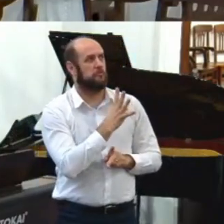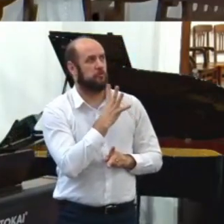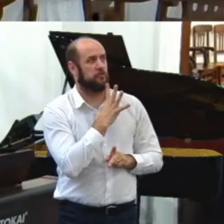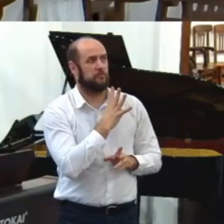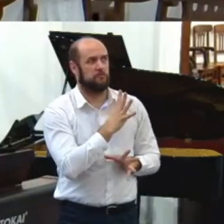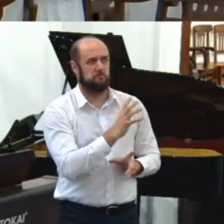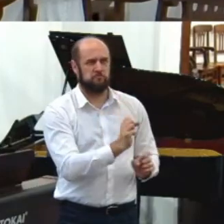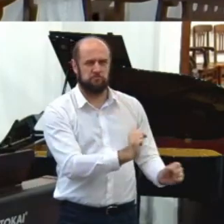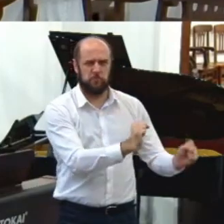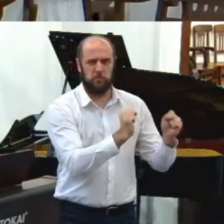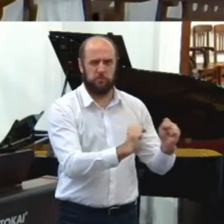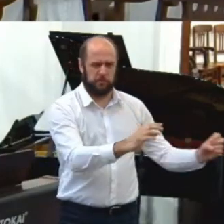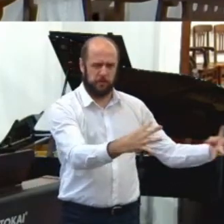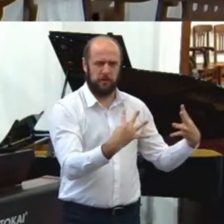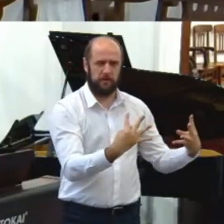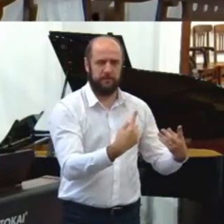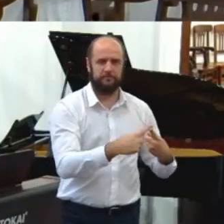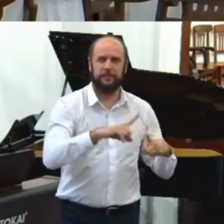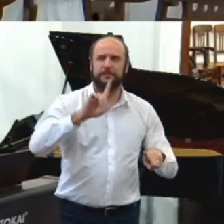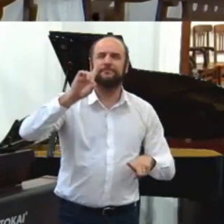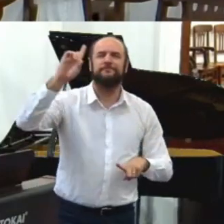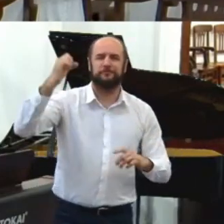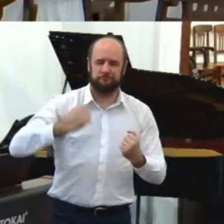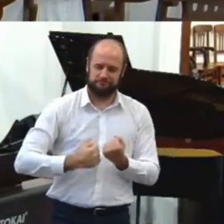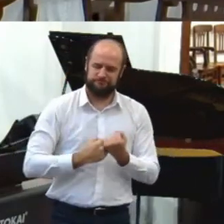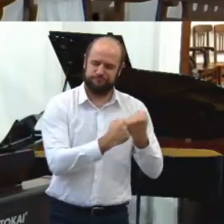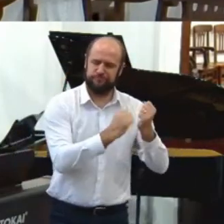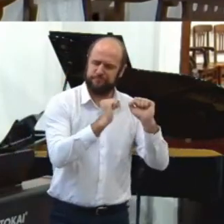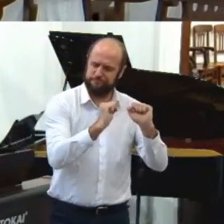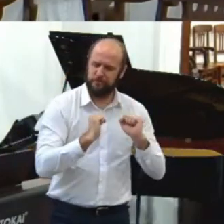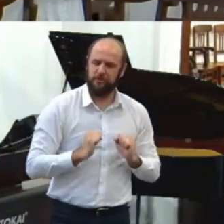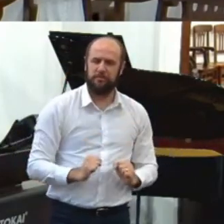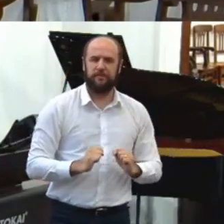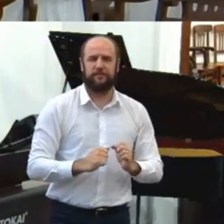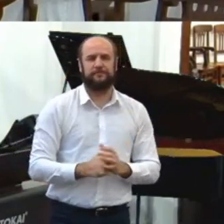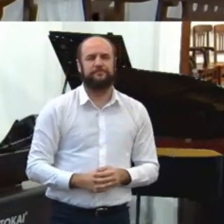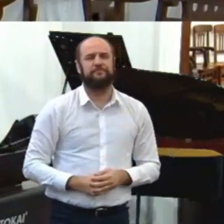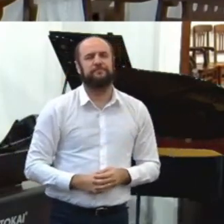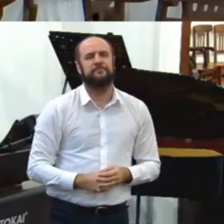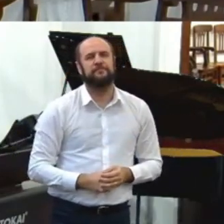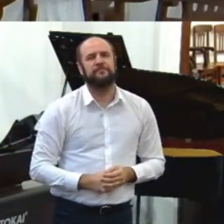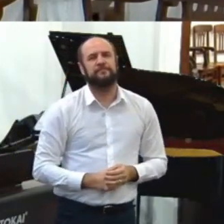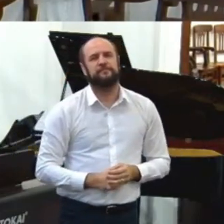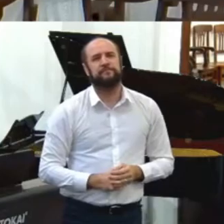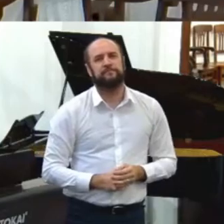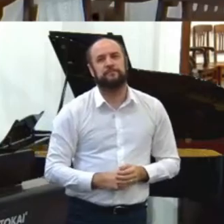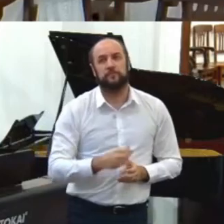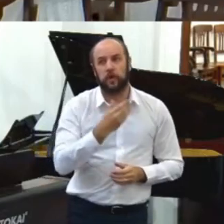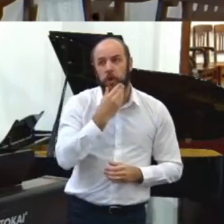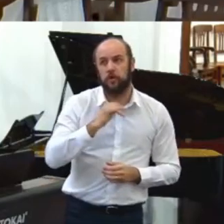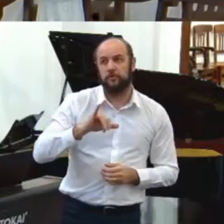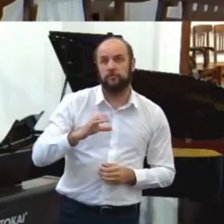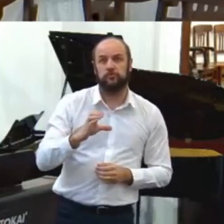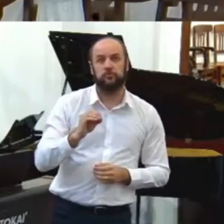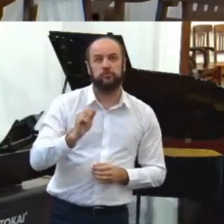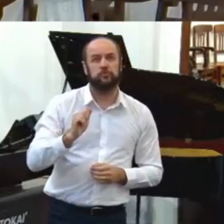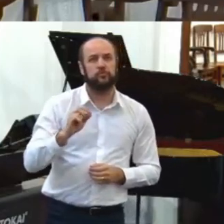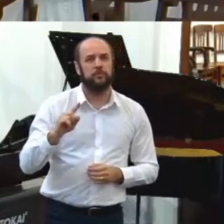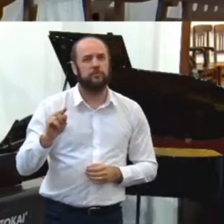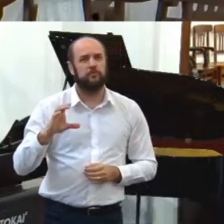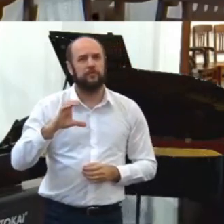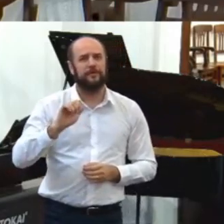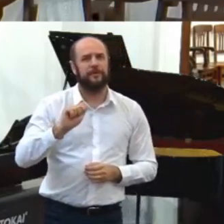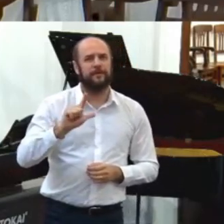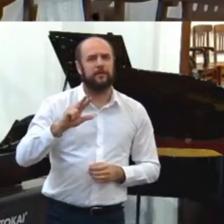mundo, mas o povo de Deus é sustentado no poder do seu Deus. João Calvino, também falando sobre